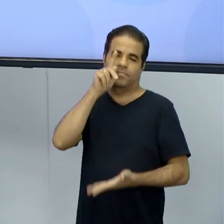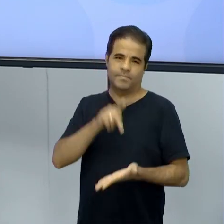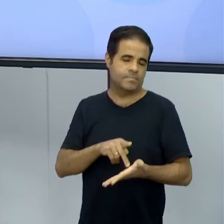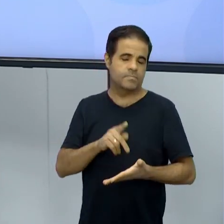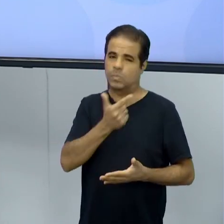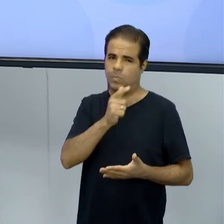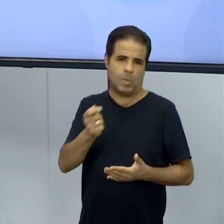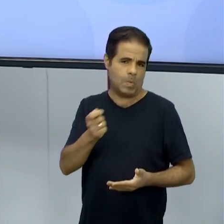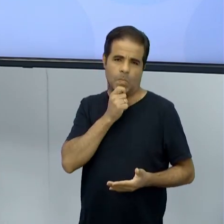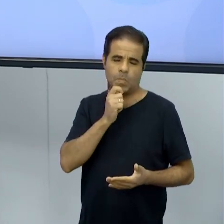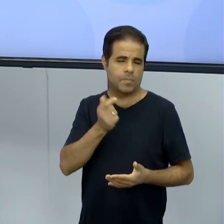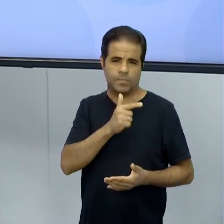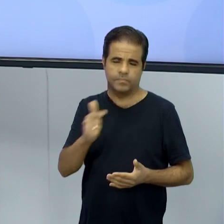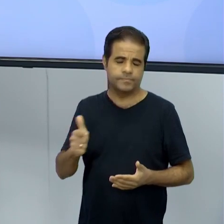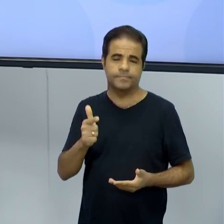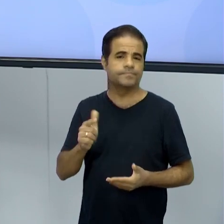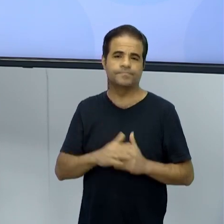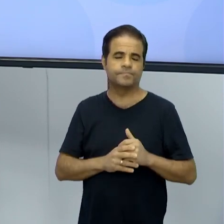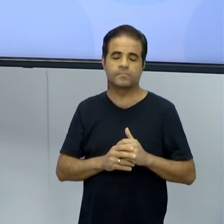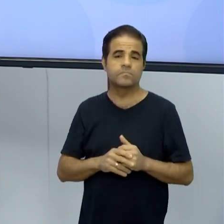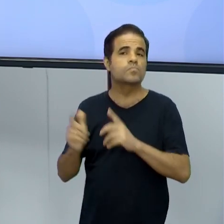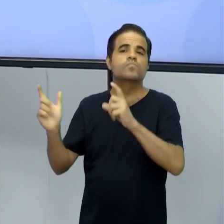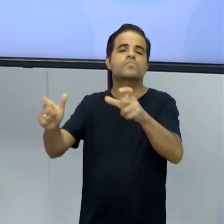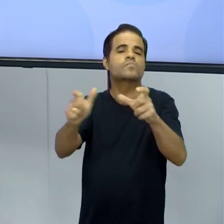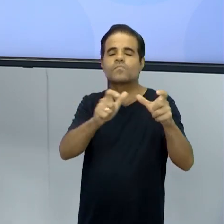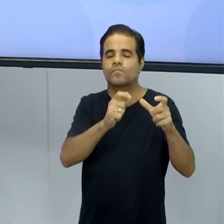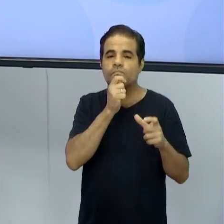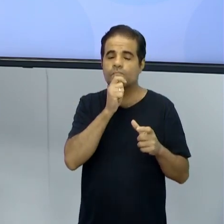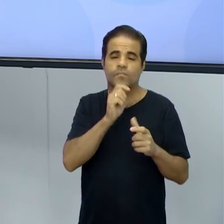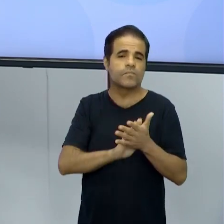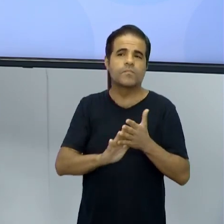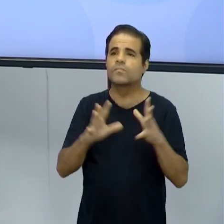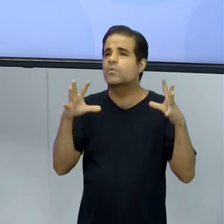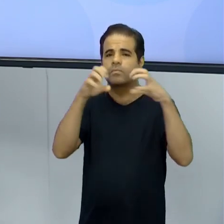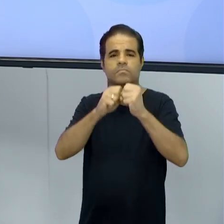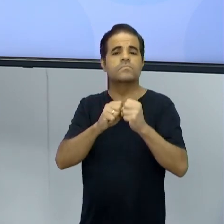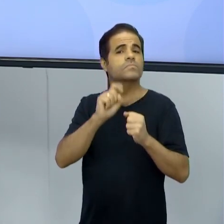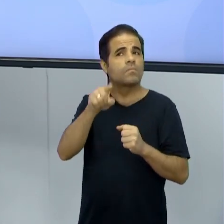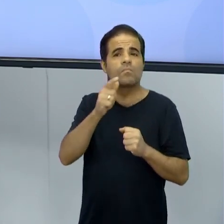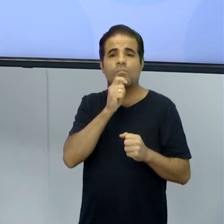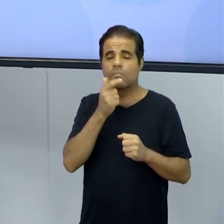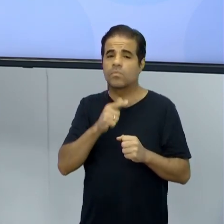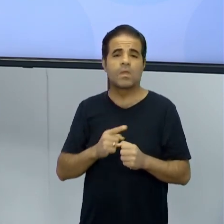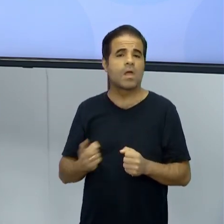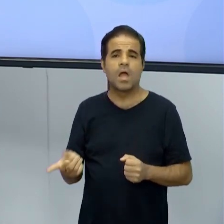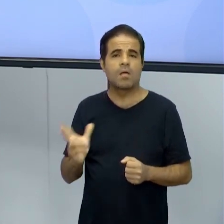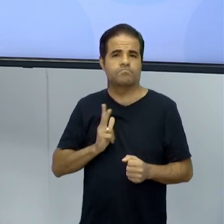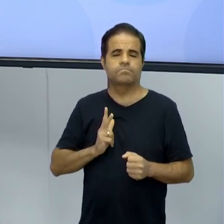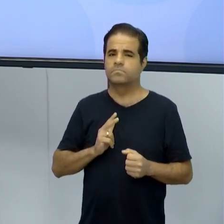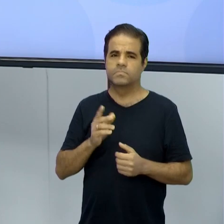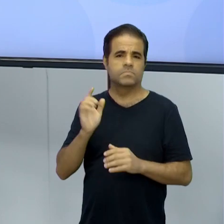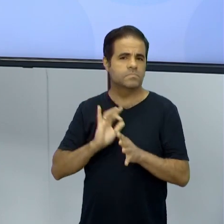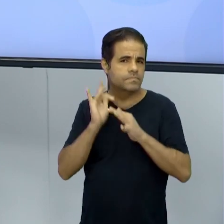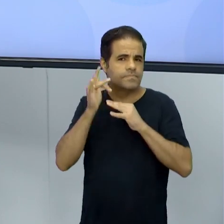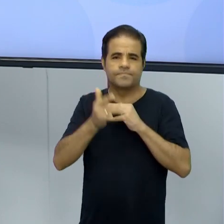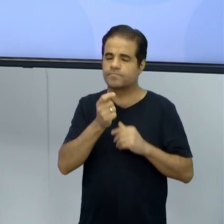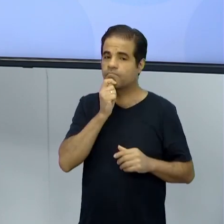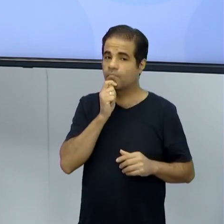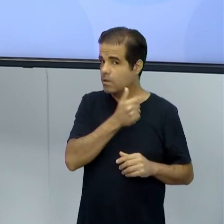Não existe lugar obscuro, onde não existe anonimato nas redes